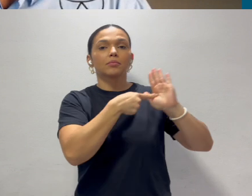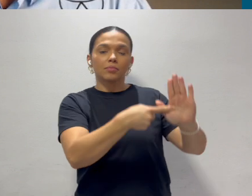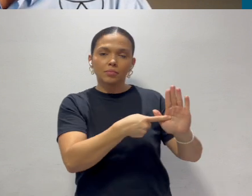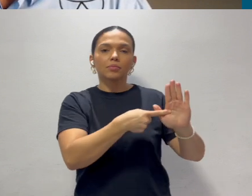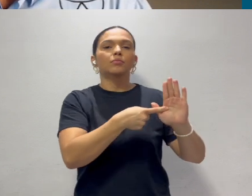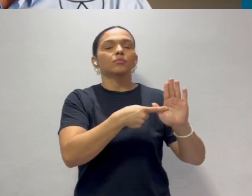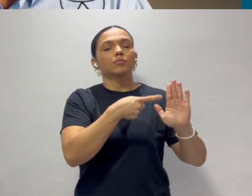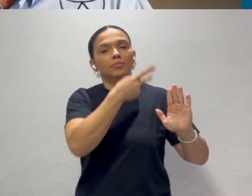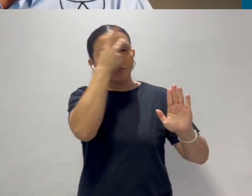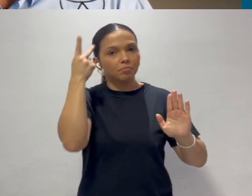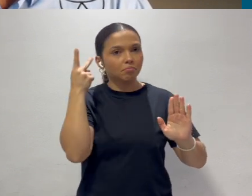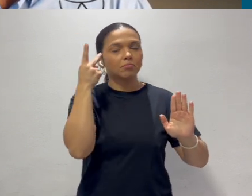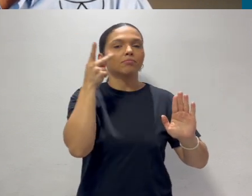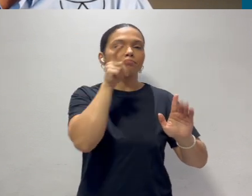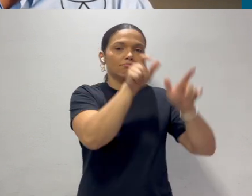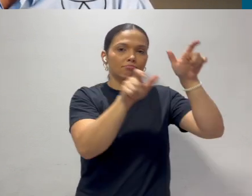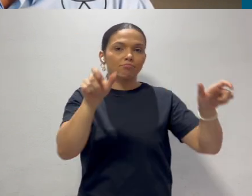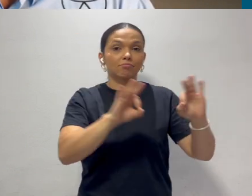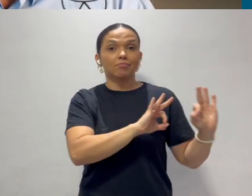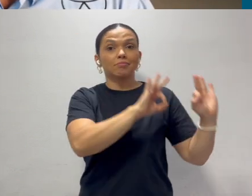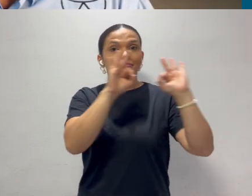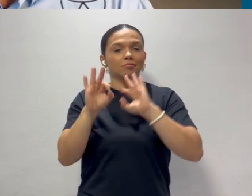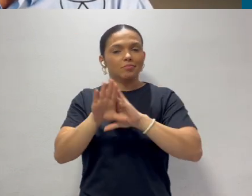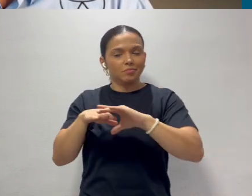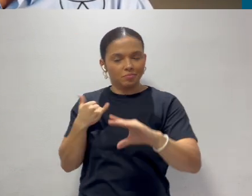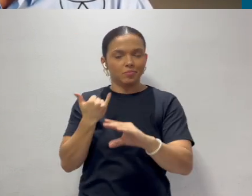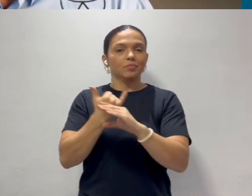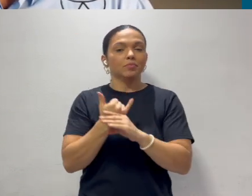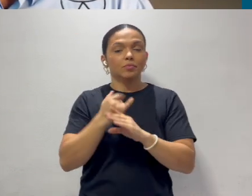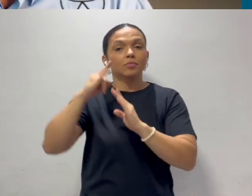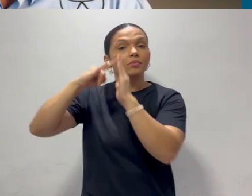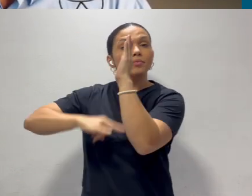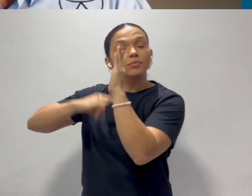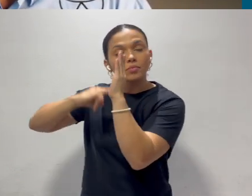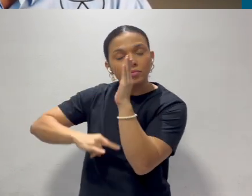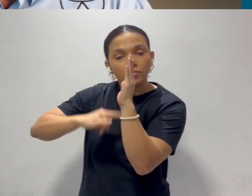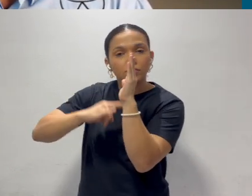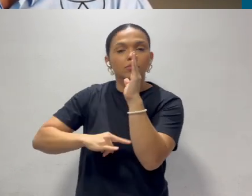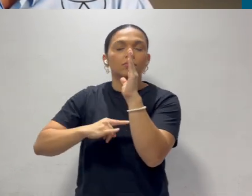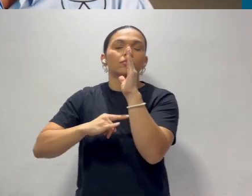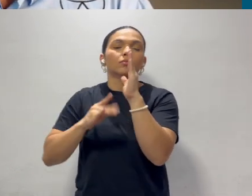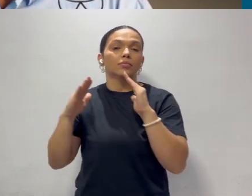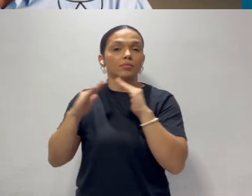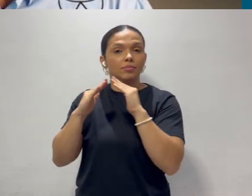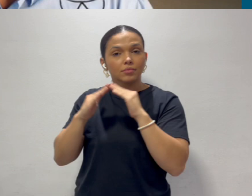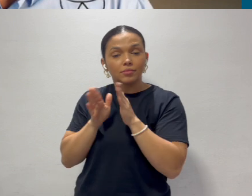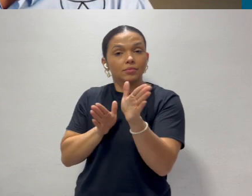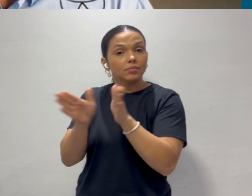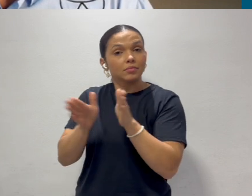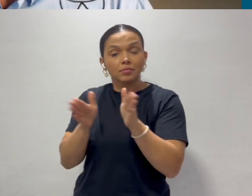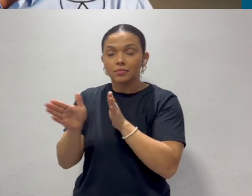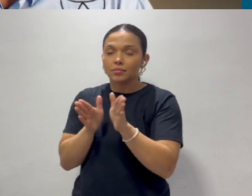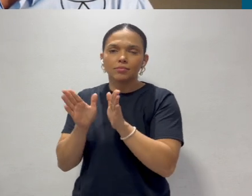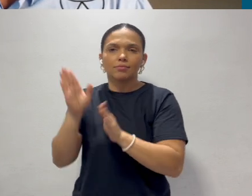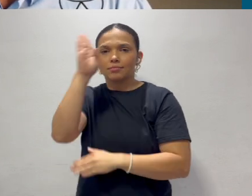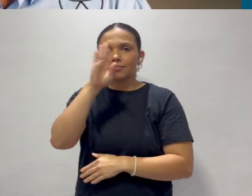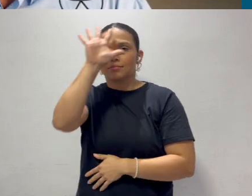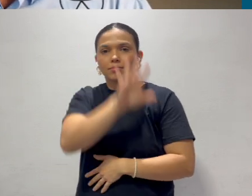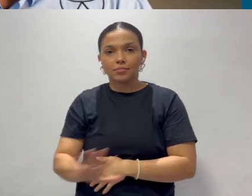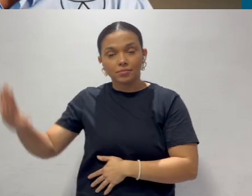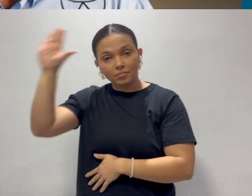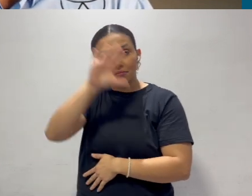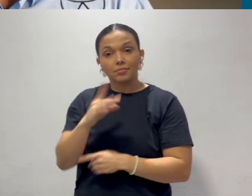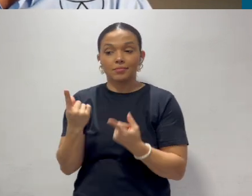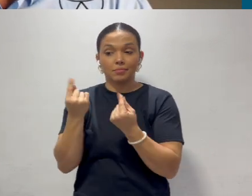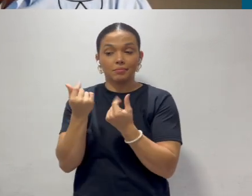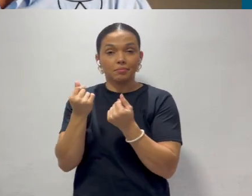gente apresentar para quem está nos acompanhando. Traz para a gente, Roland, elevadores para casa, acessibilidade em qualquer lugar do Brasil,